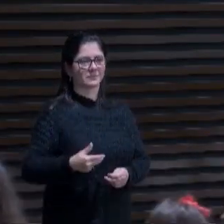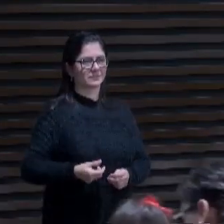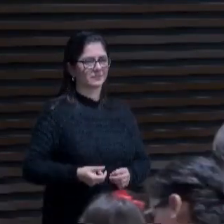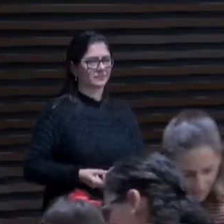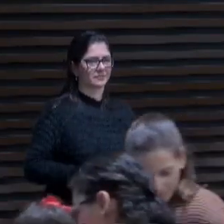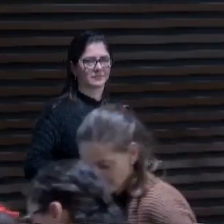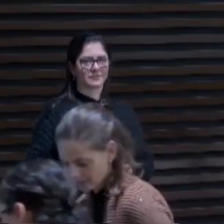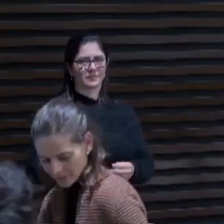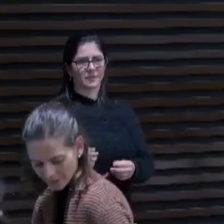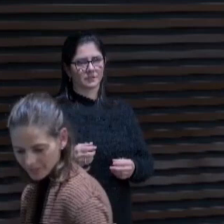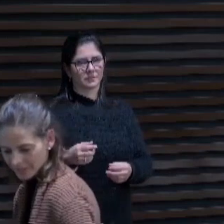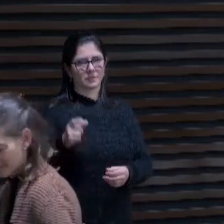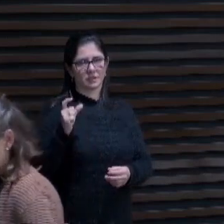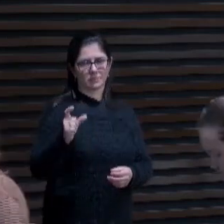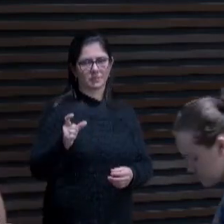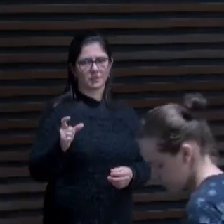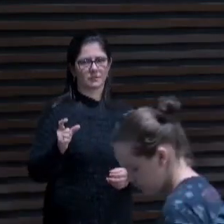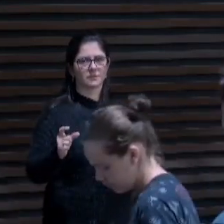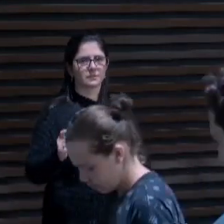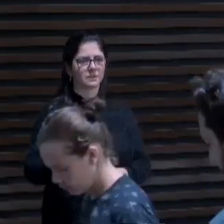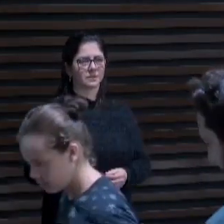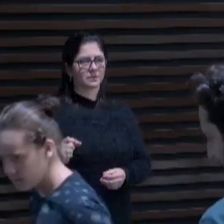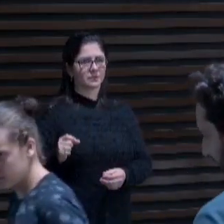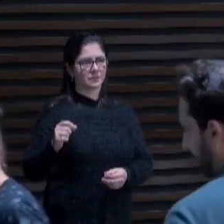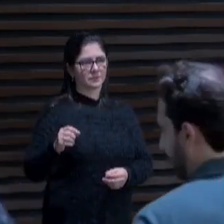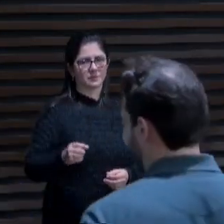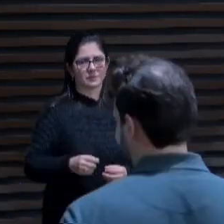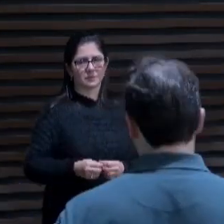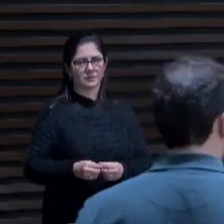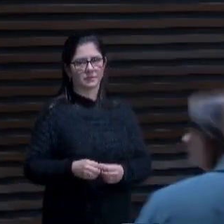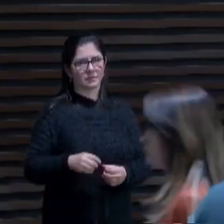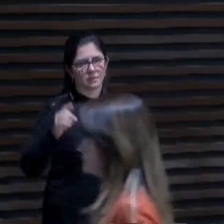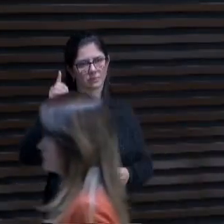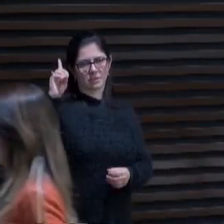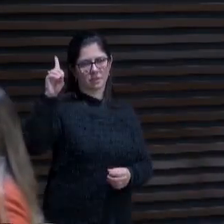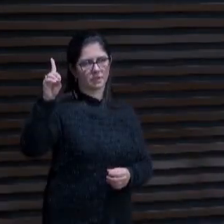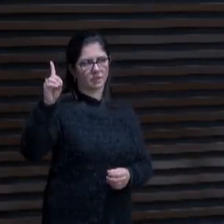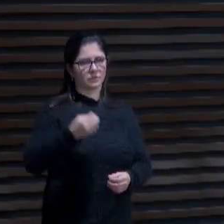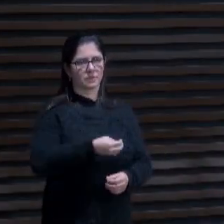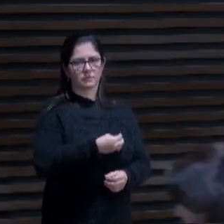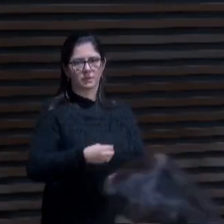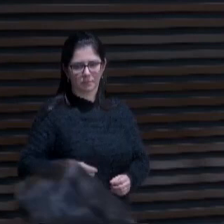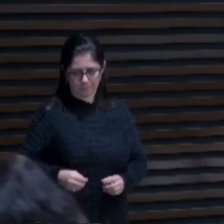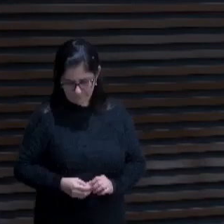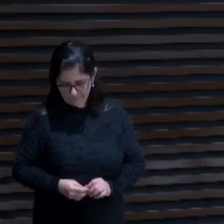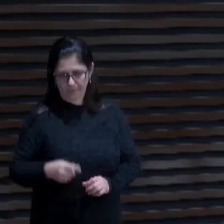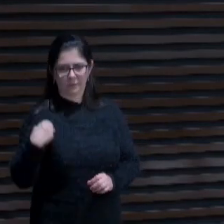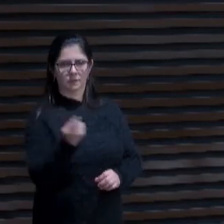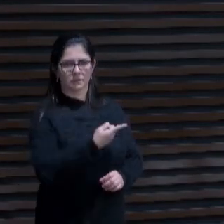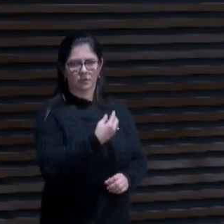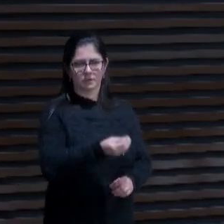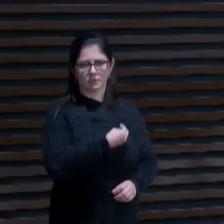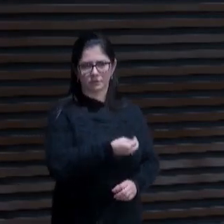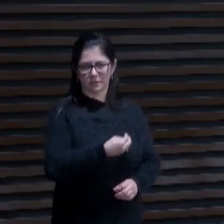da palavra, sobre a adoração que somente a Deus é devida e as suas implicações sobre nossas vidas. Hoje